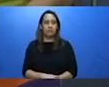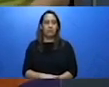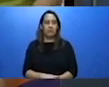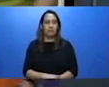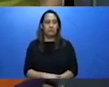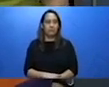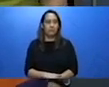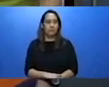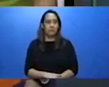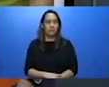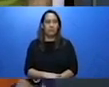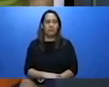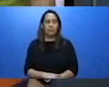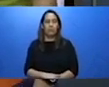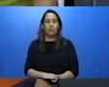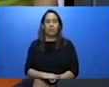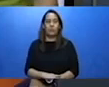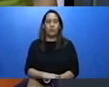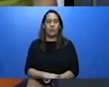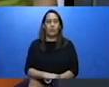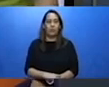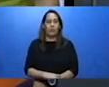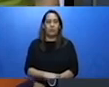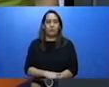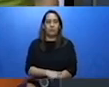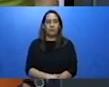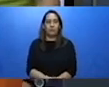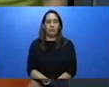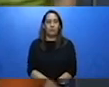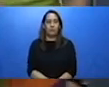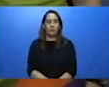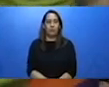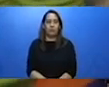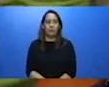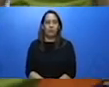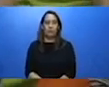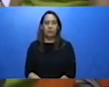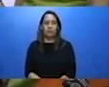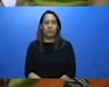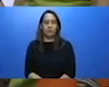Desarrumar. 2 R's no meio e um R no final.